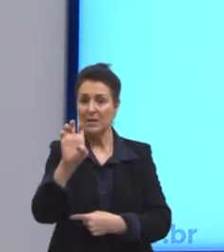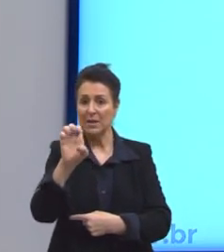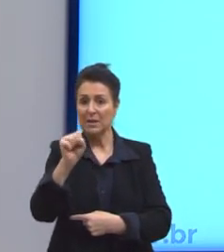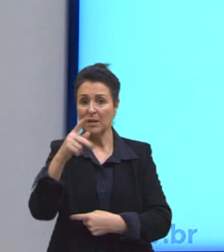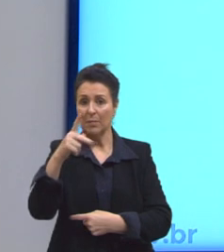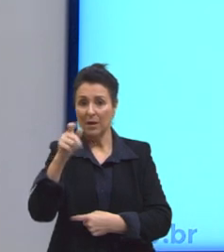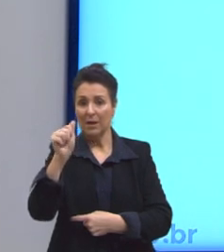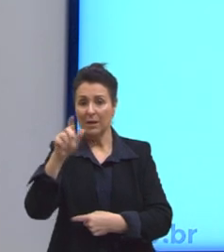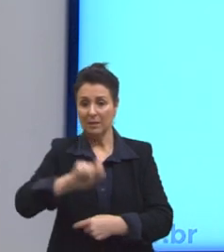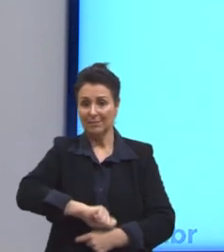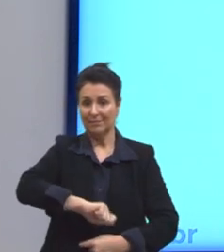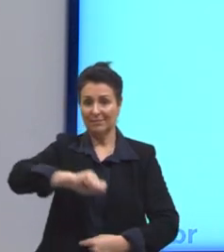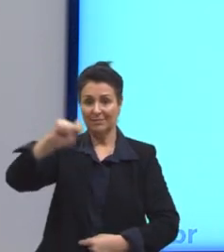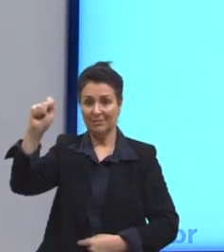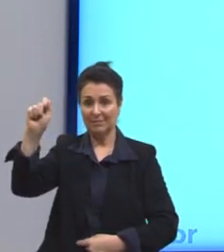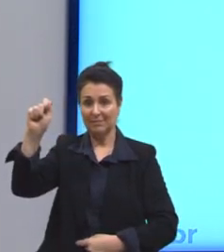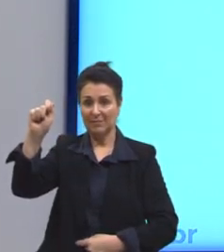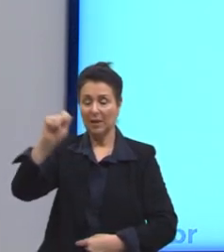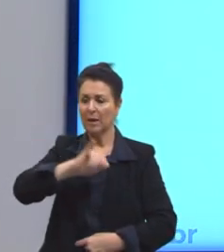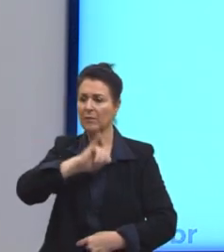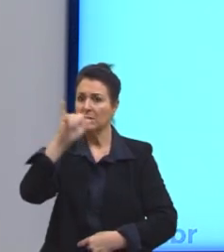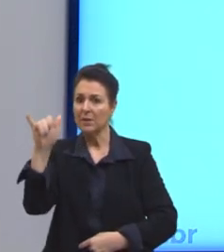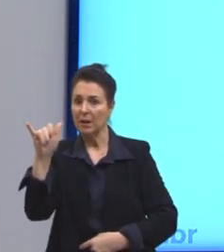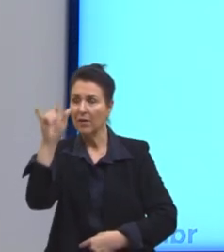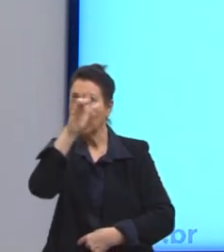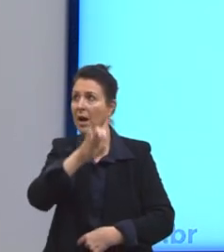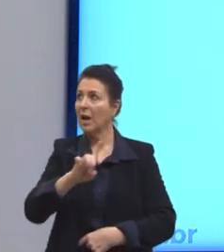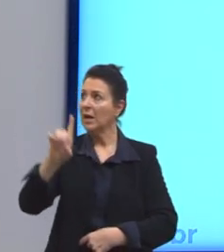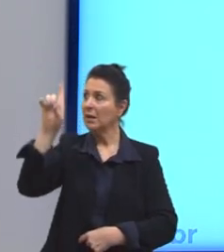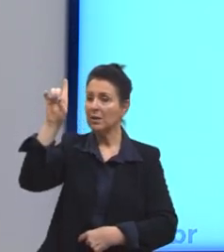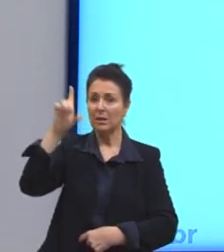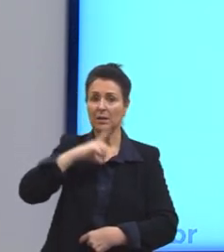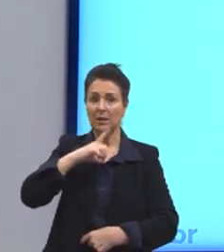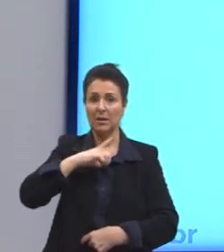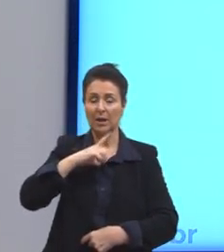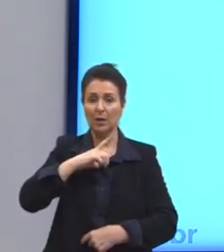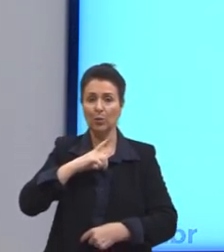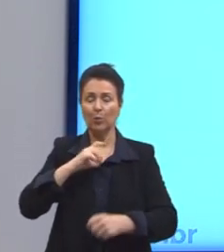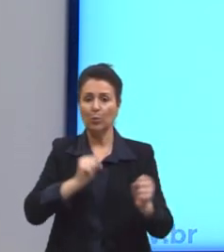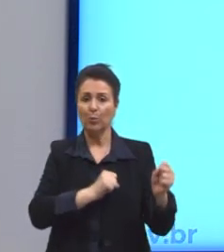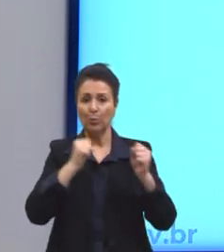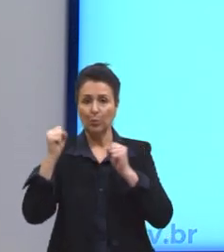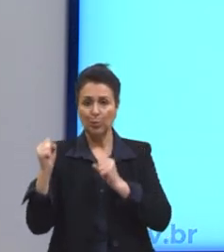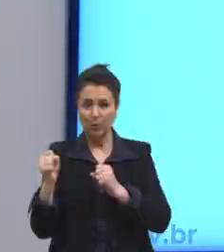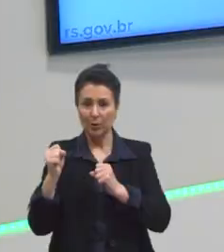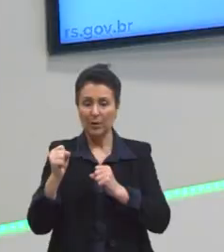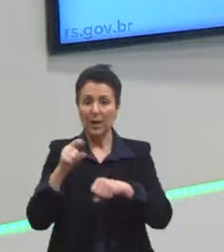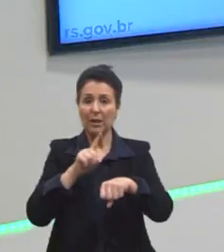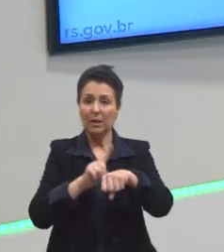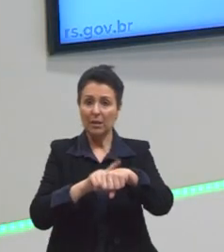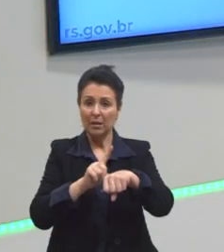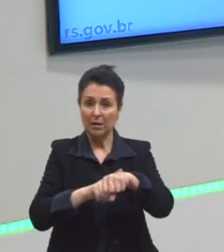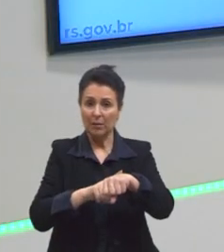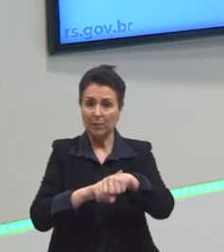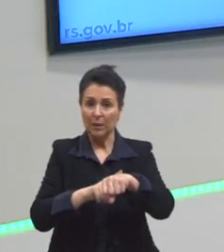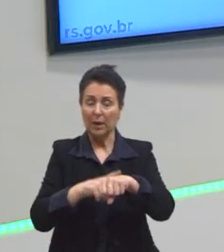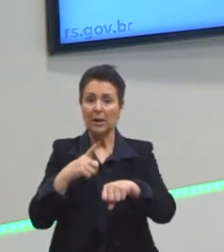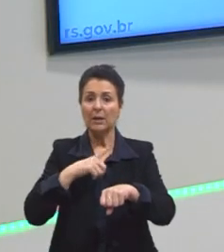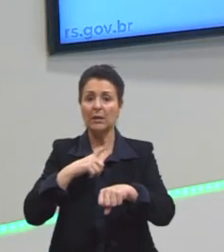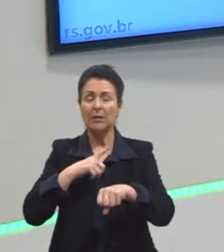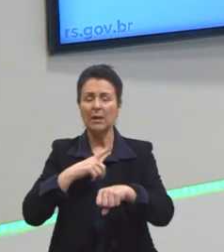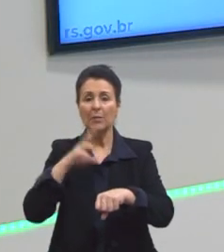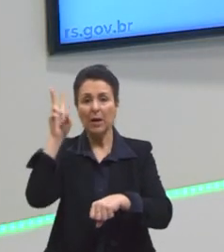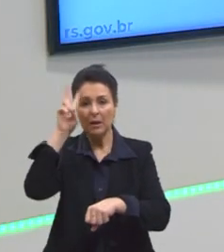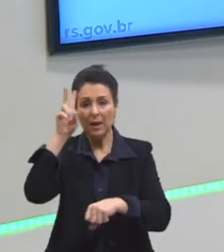esse poder isso a esse poder temporal está muito ligado as cruzadas né aquilo que a igreja decide se também iria